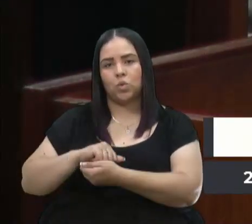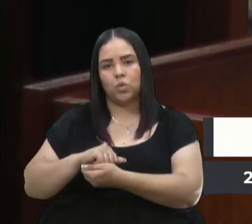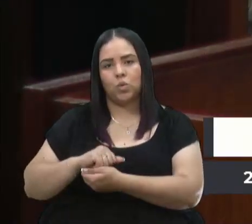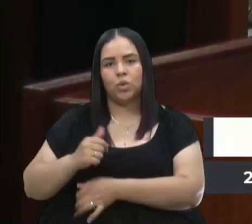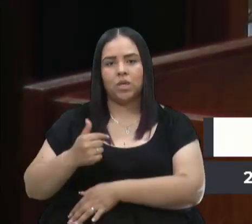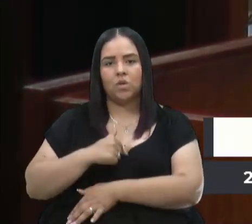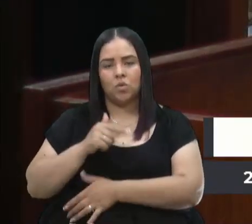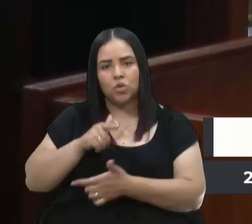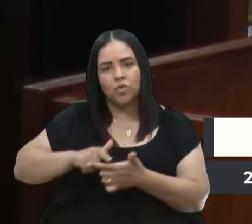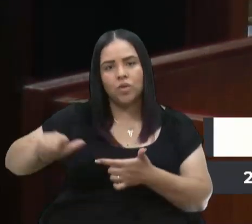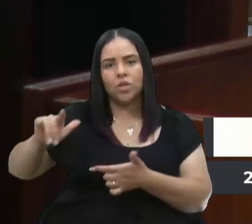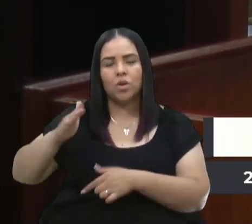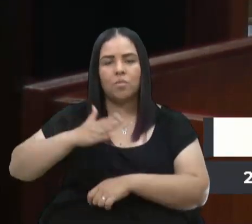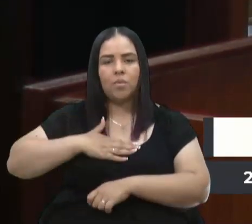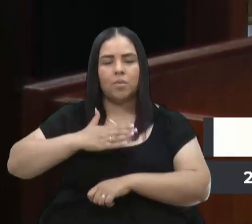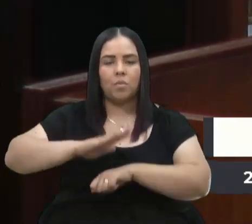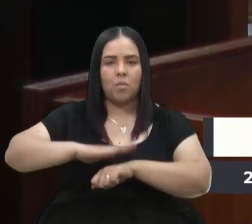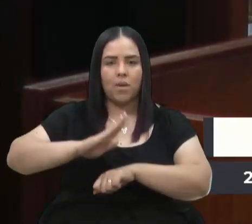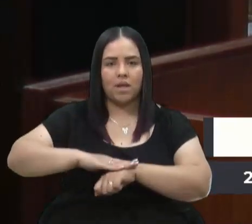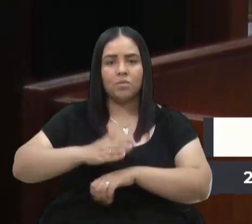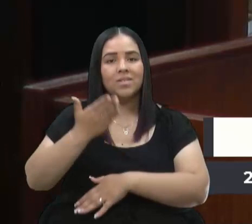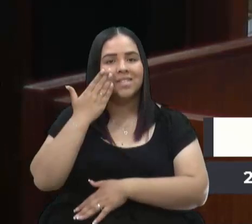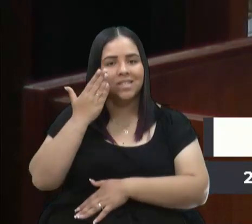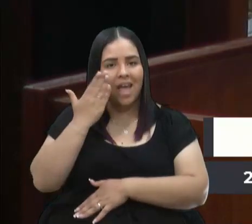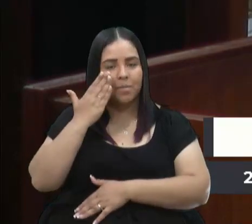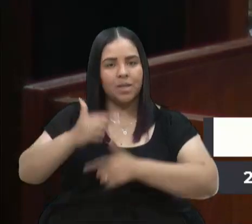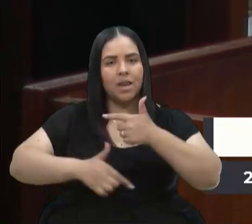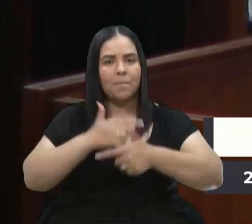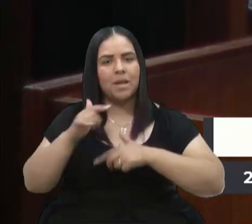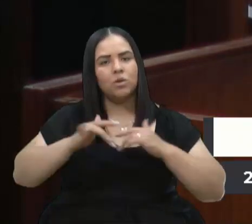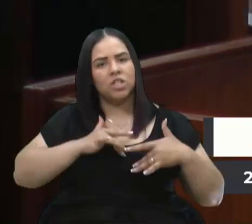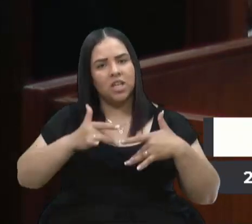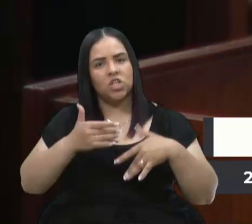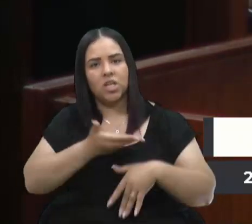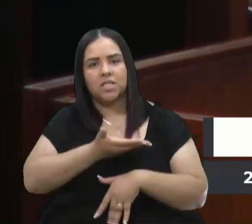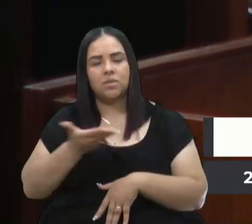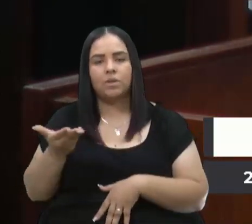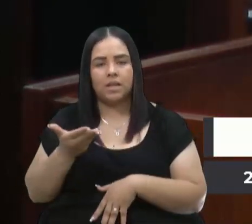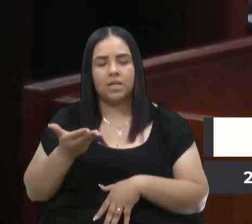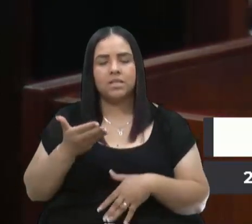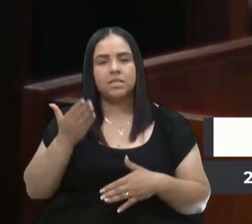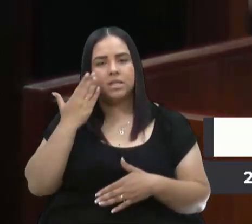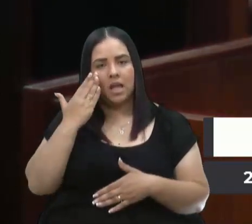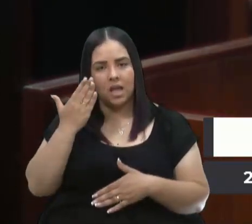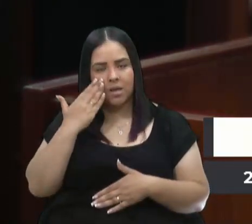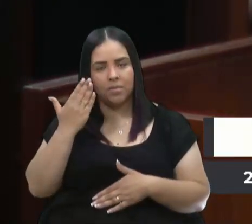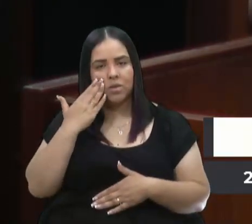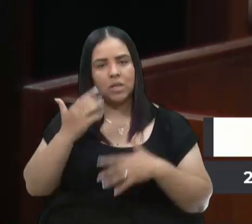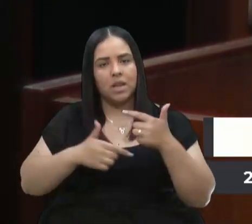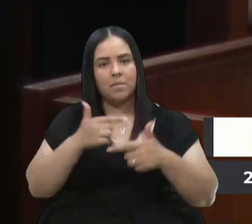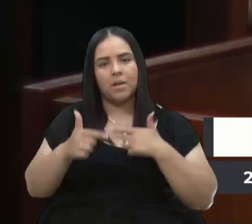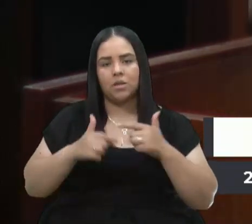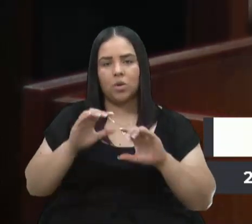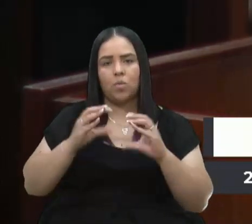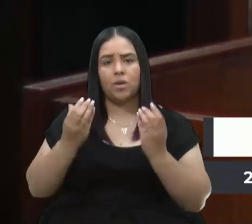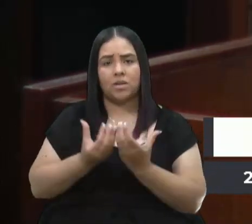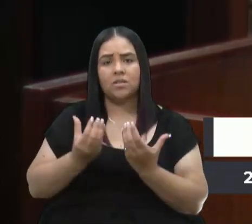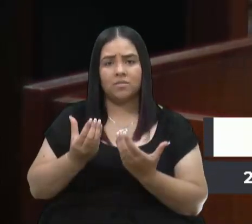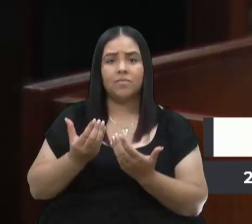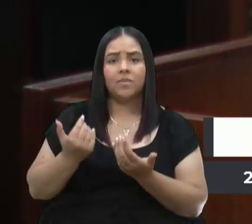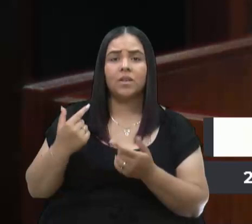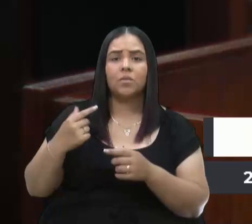eu compartilhei muitos momentos, sei do entusiasmo e da dedicação deles no trabalho pela nossa comunidade. E tem sido